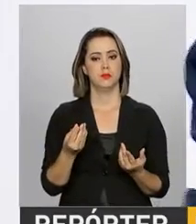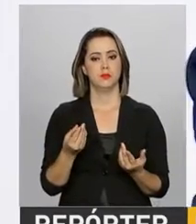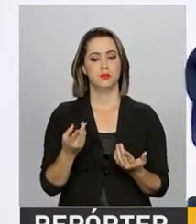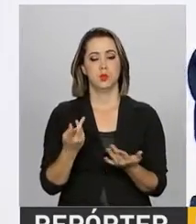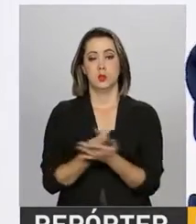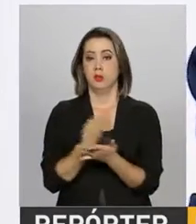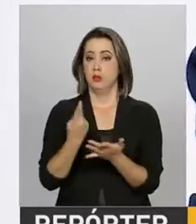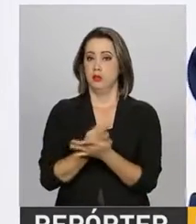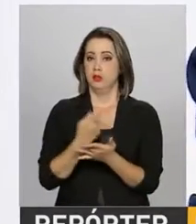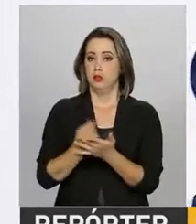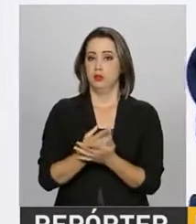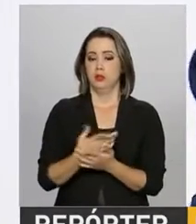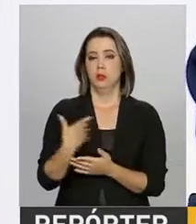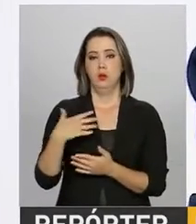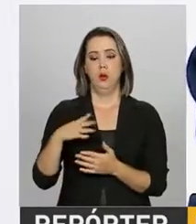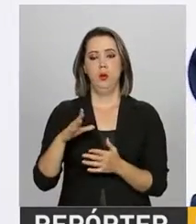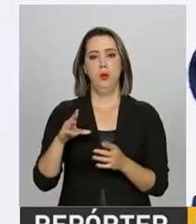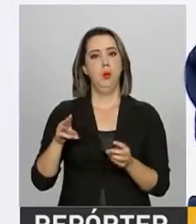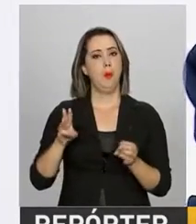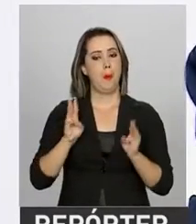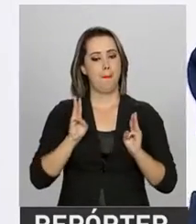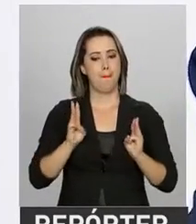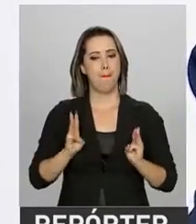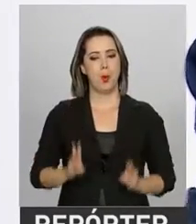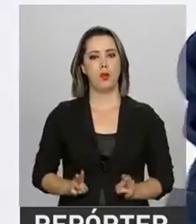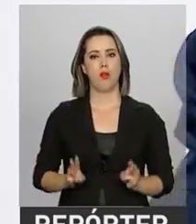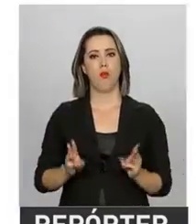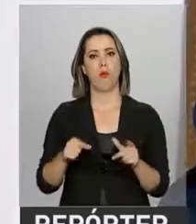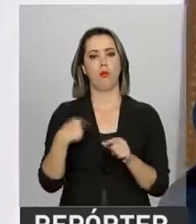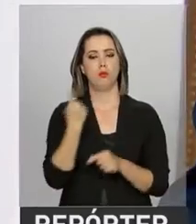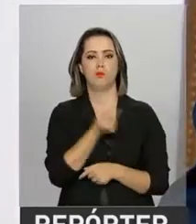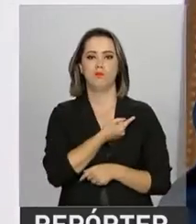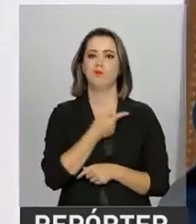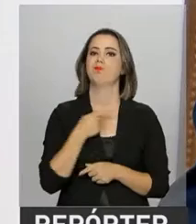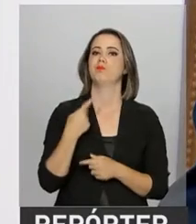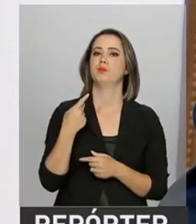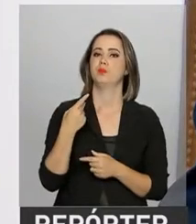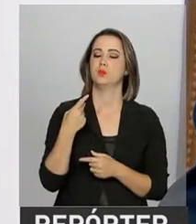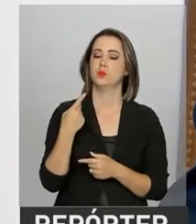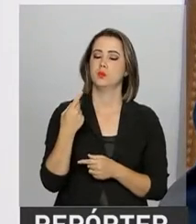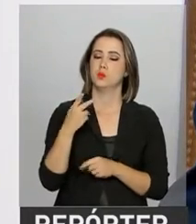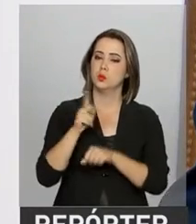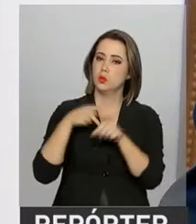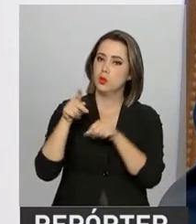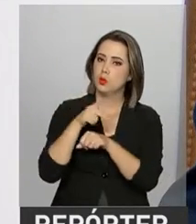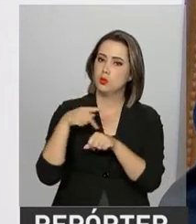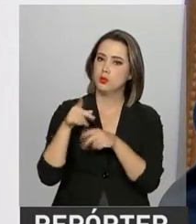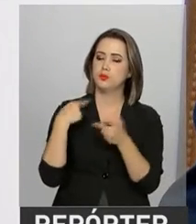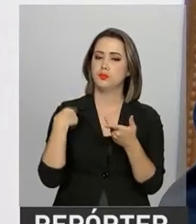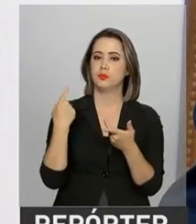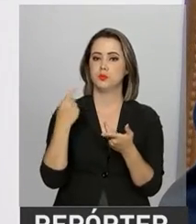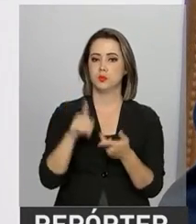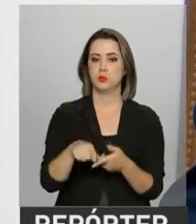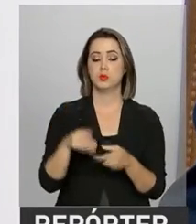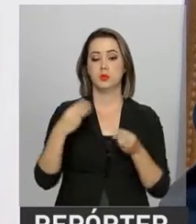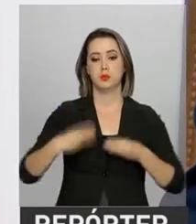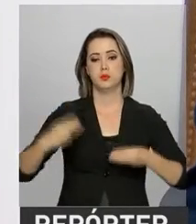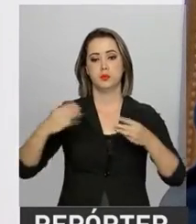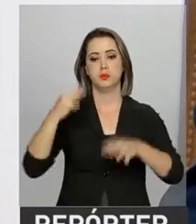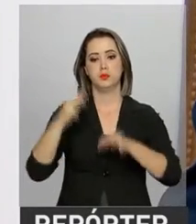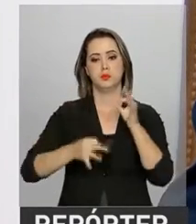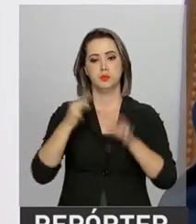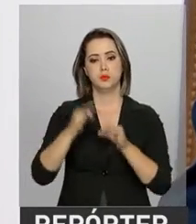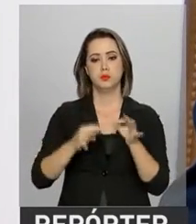a formação moral da nossa gente, prejudica a nossa economia. O Ministério da Justiça, com certeza,